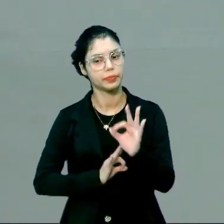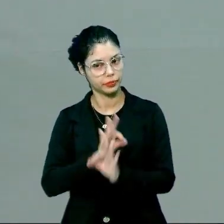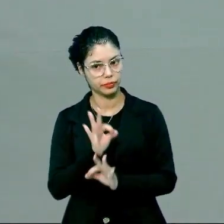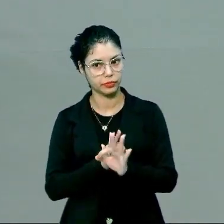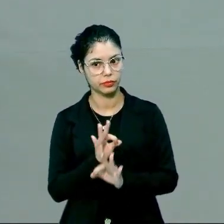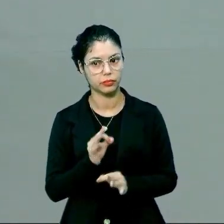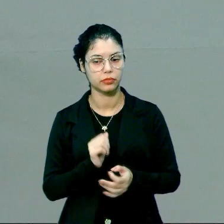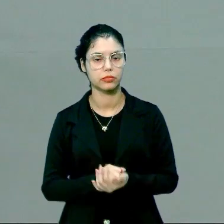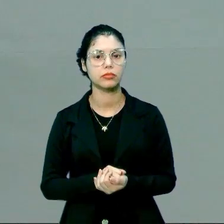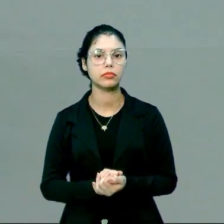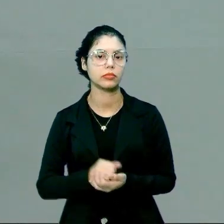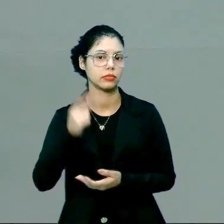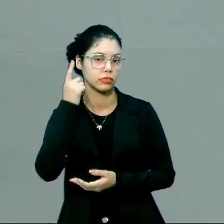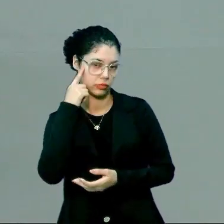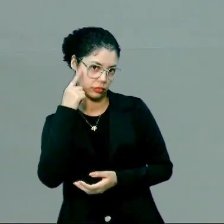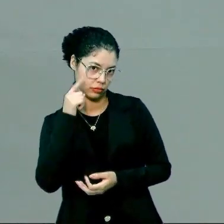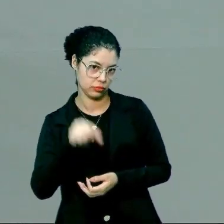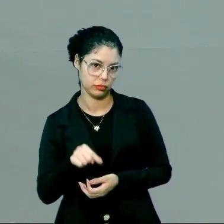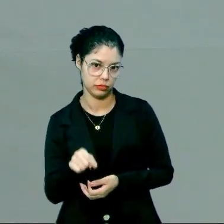preparado e lembrado. Opa,